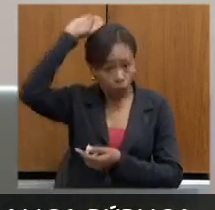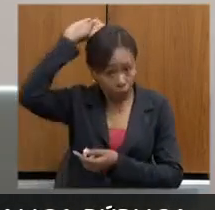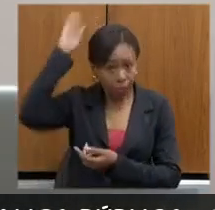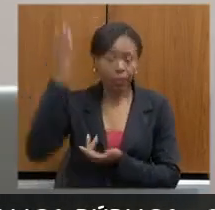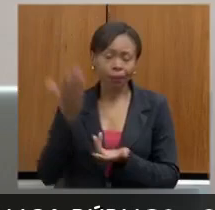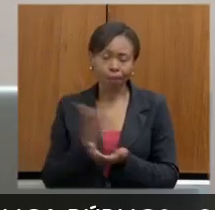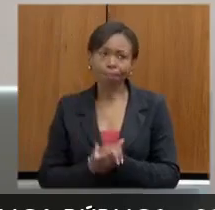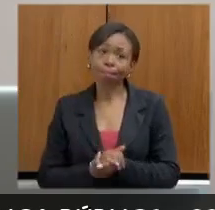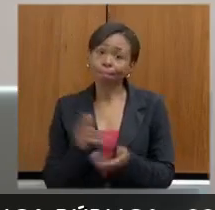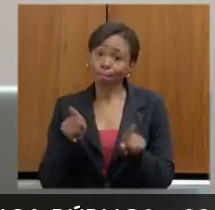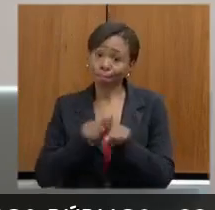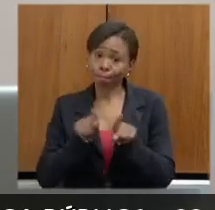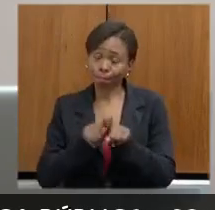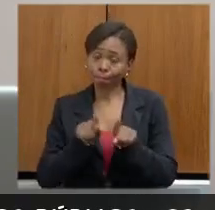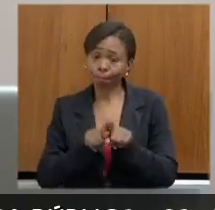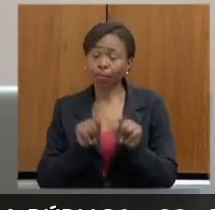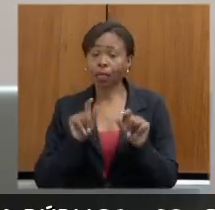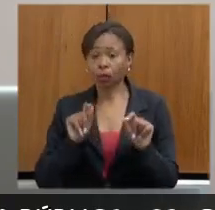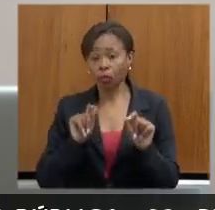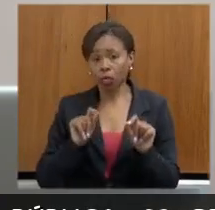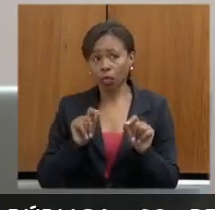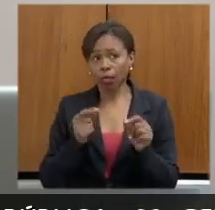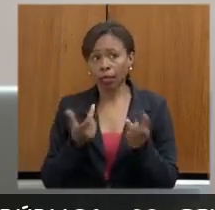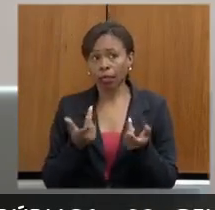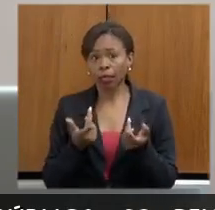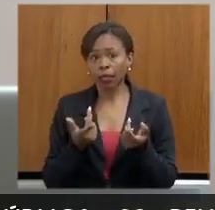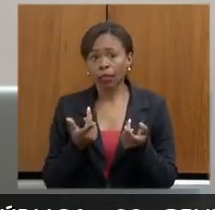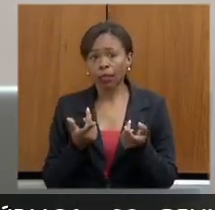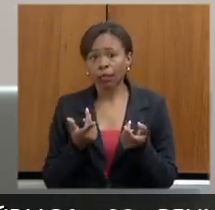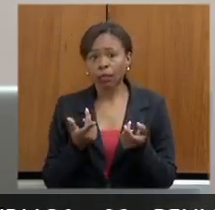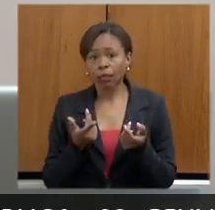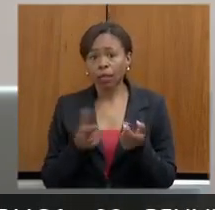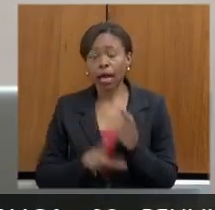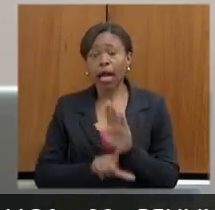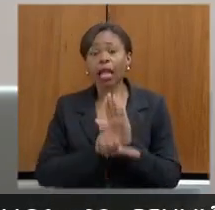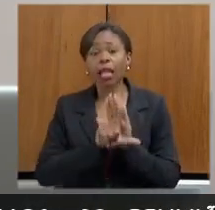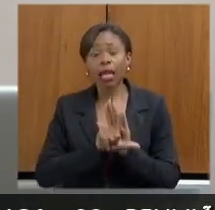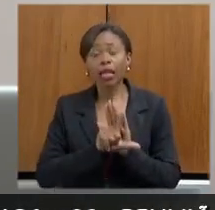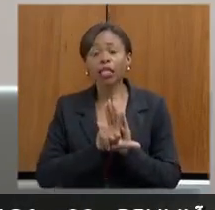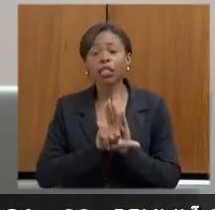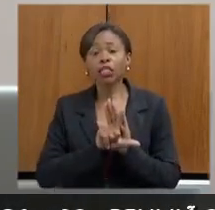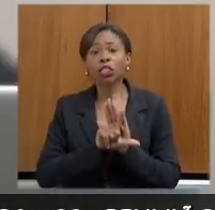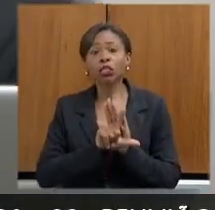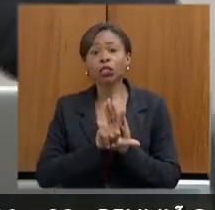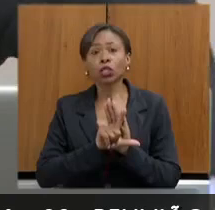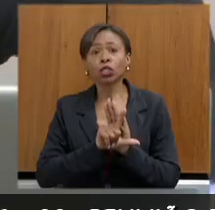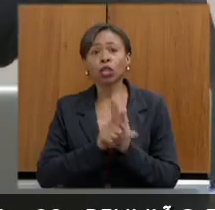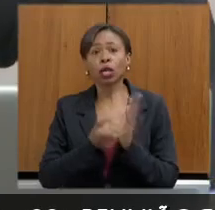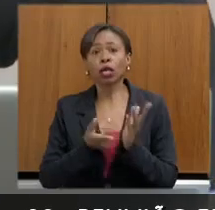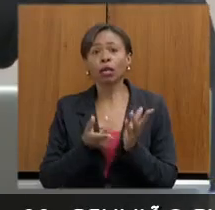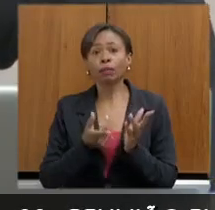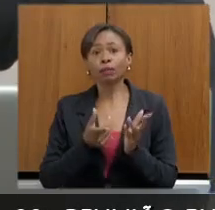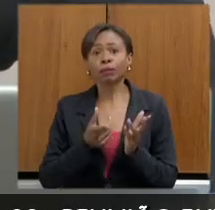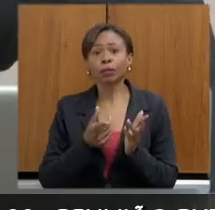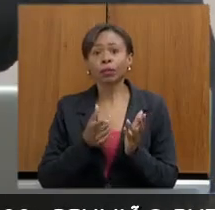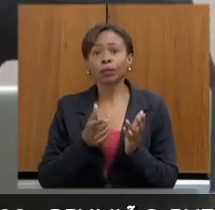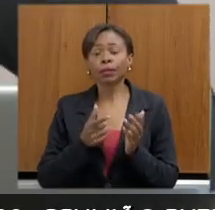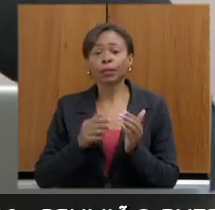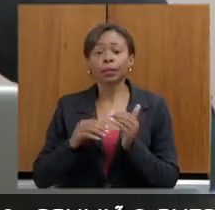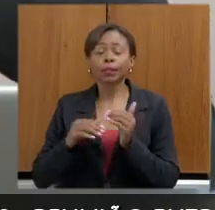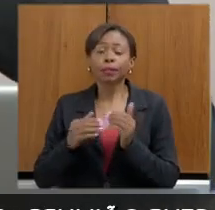também obviamente a questão da lei de resultado fiscal aquilo que é possível bom